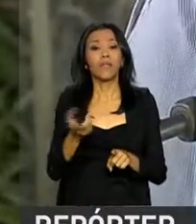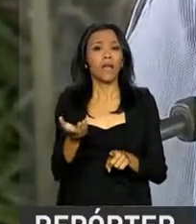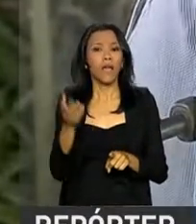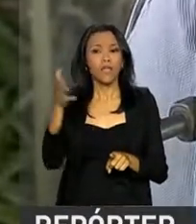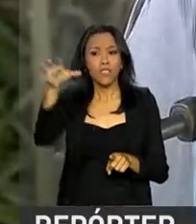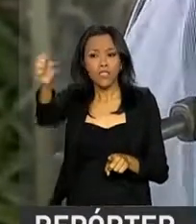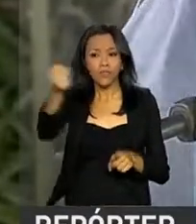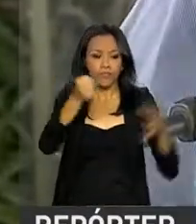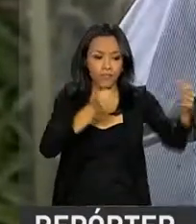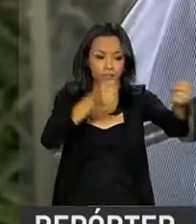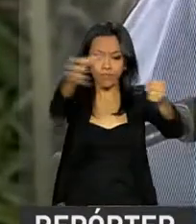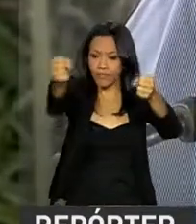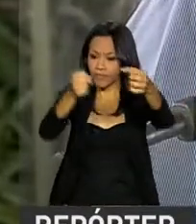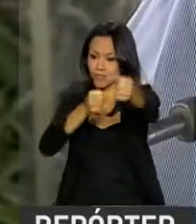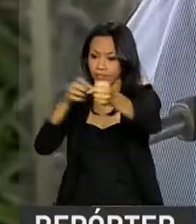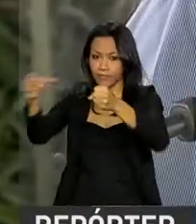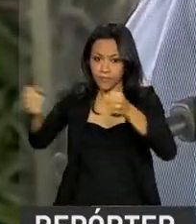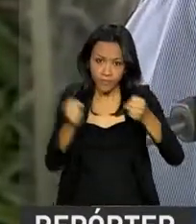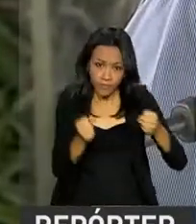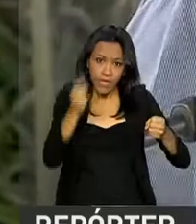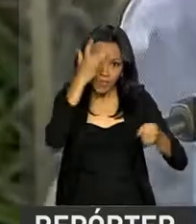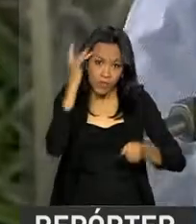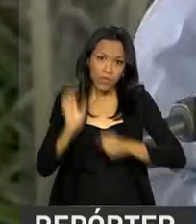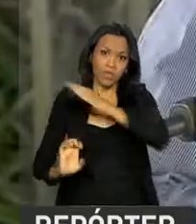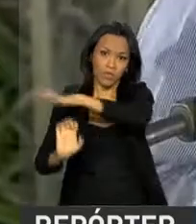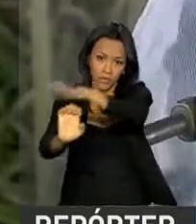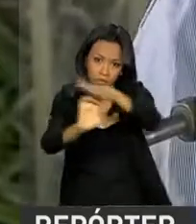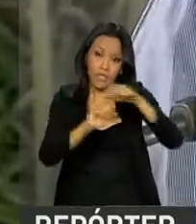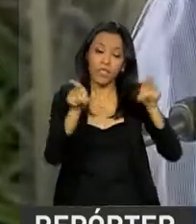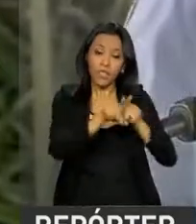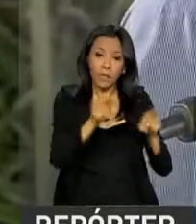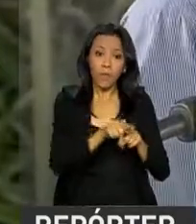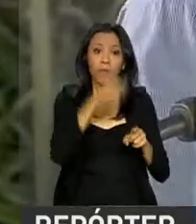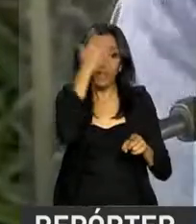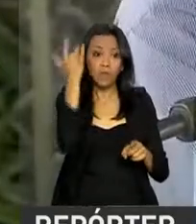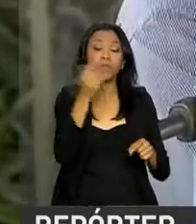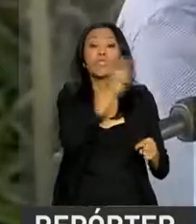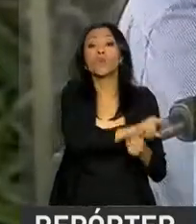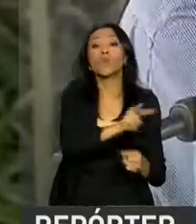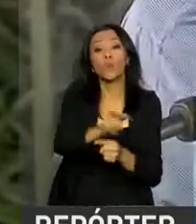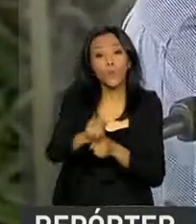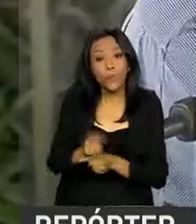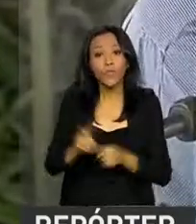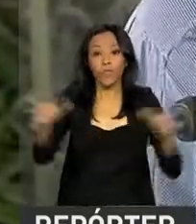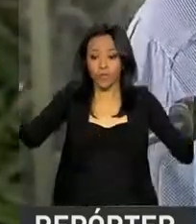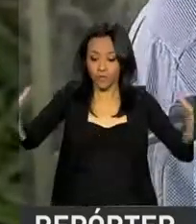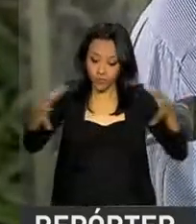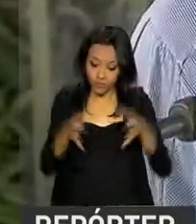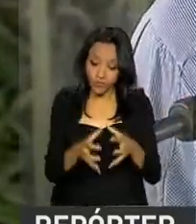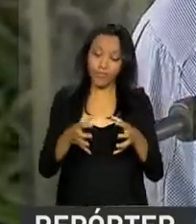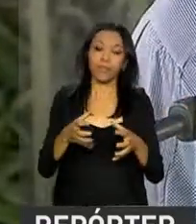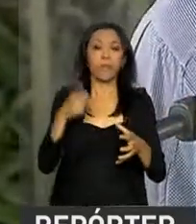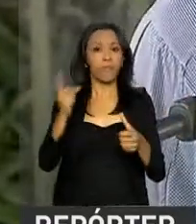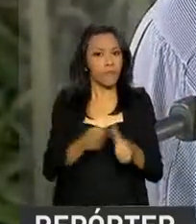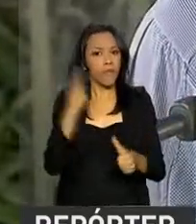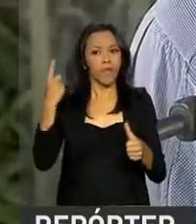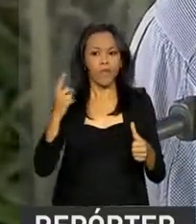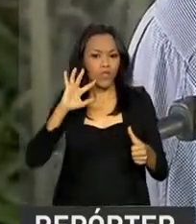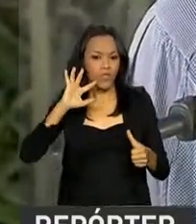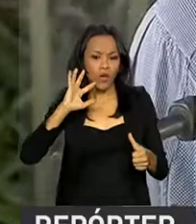são produtores com aqueles que preservam o meio ambiente e nenhum nem outro fará algo senão depois de um largo